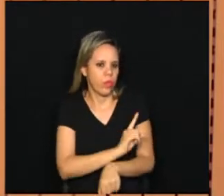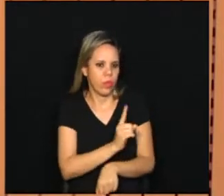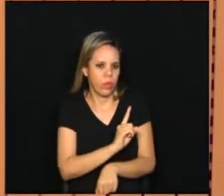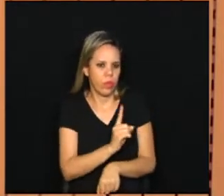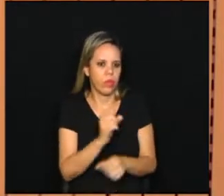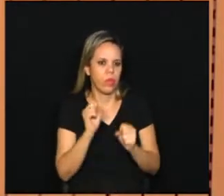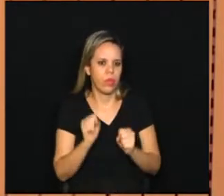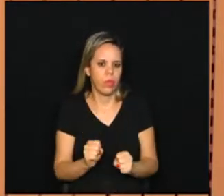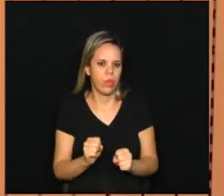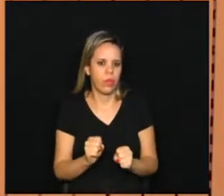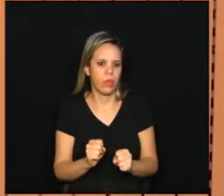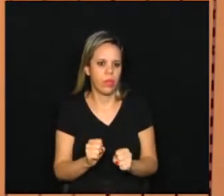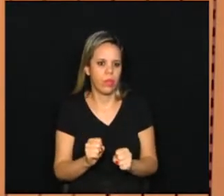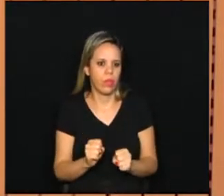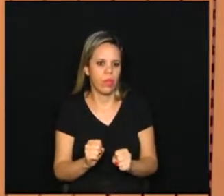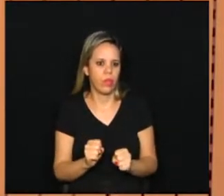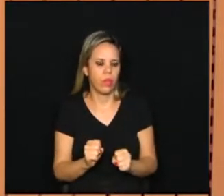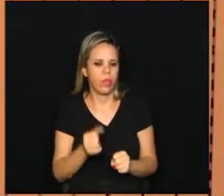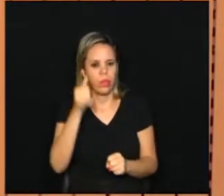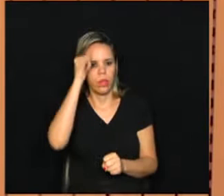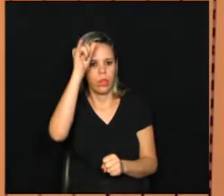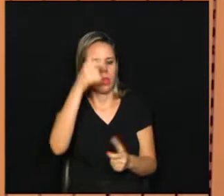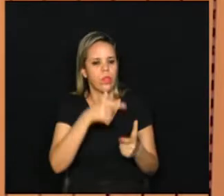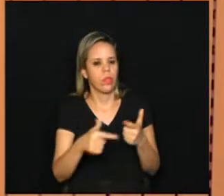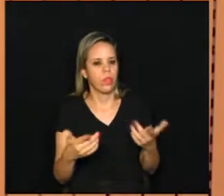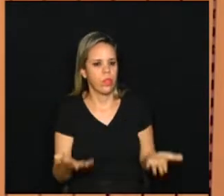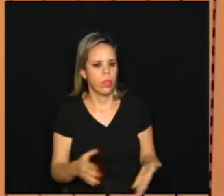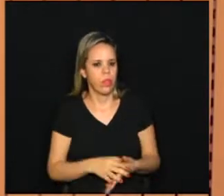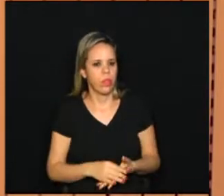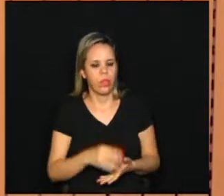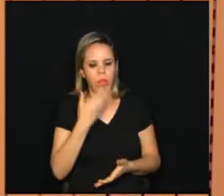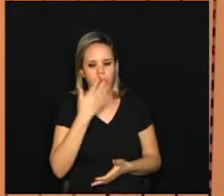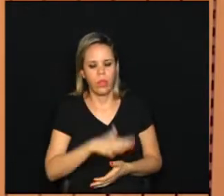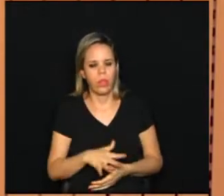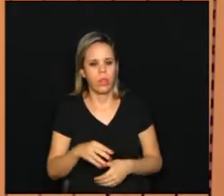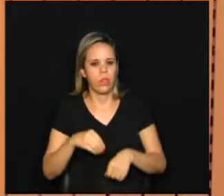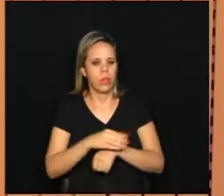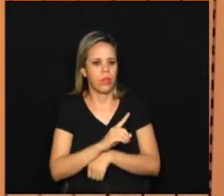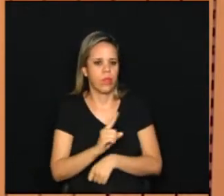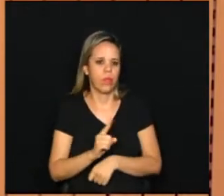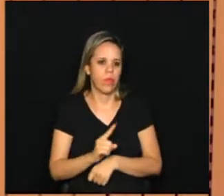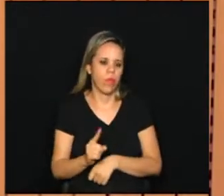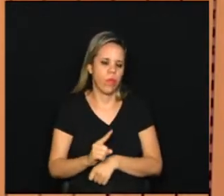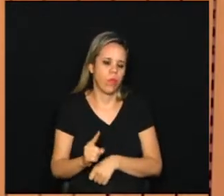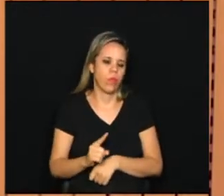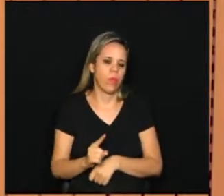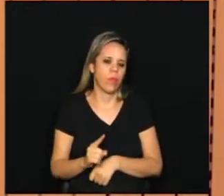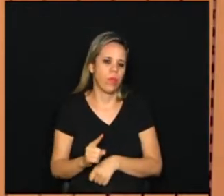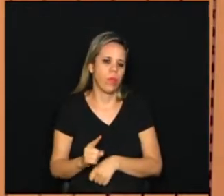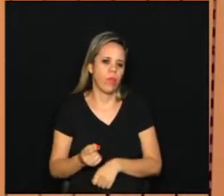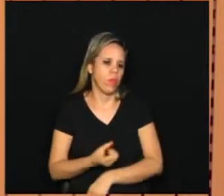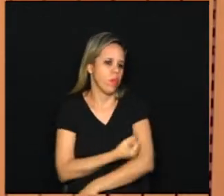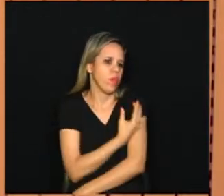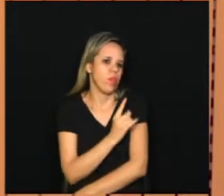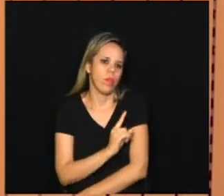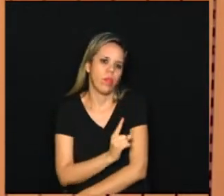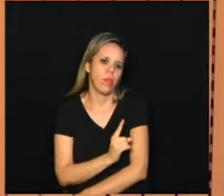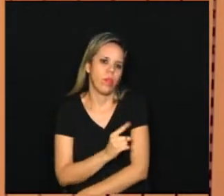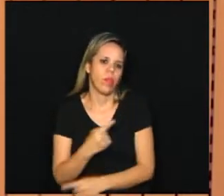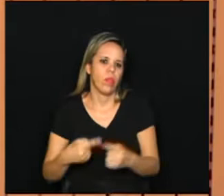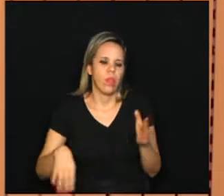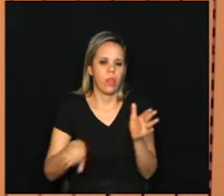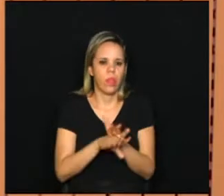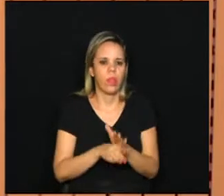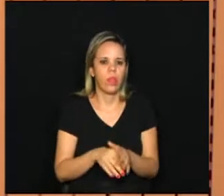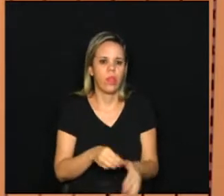poderia coibir esse tipo de coisa, para que as crianças não reproduzissem isso já no ensino fundamental. Porque quando chega no